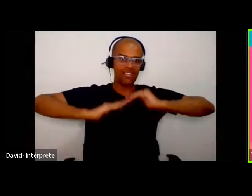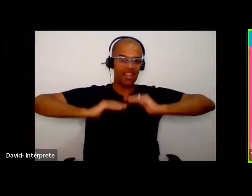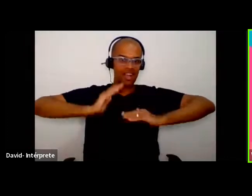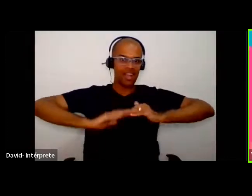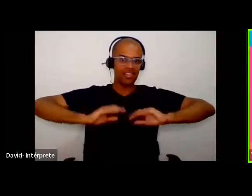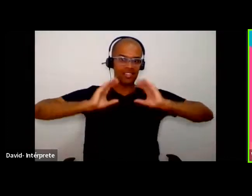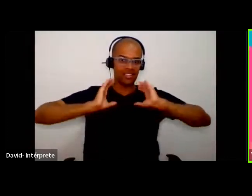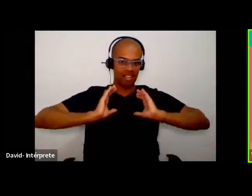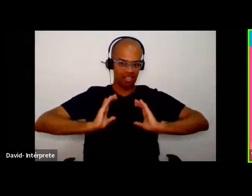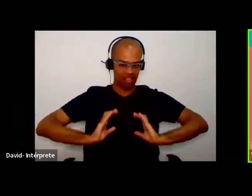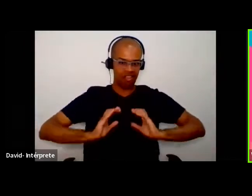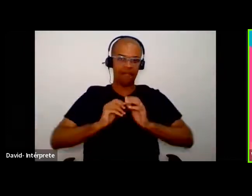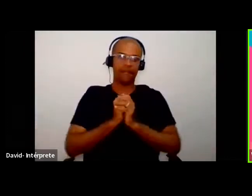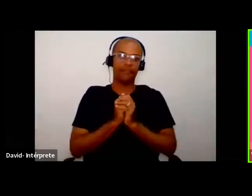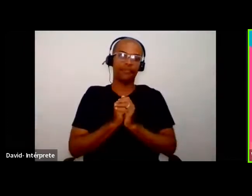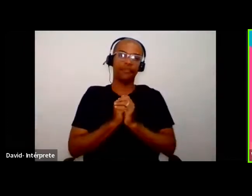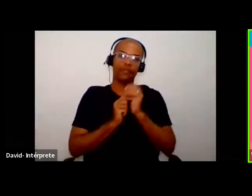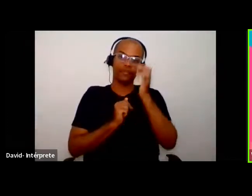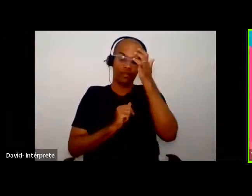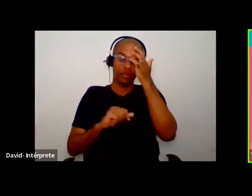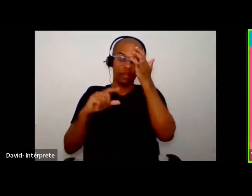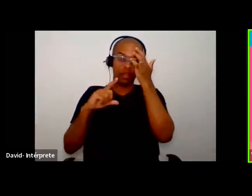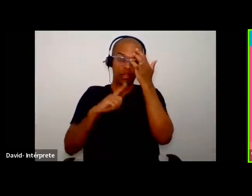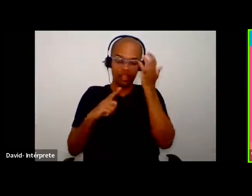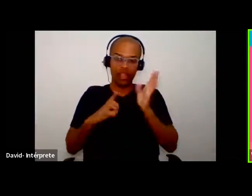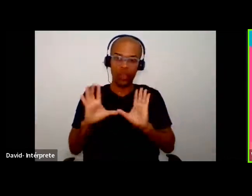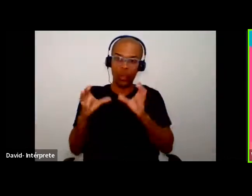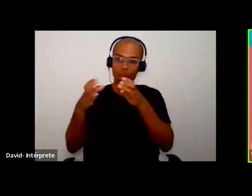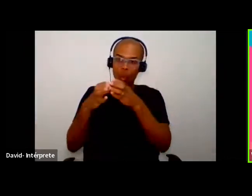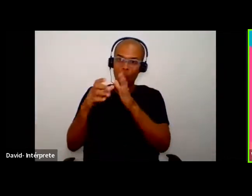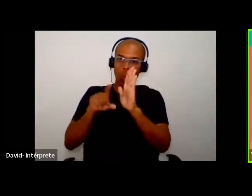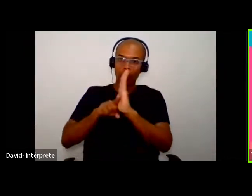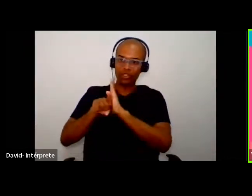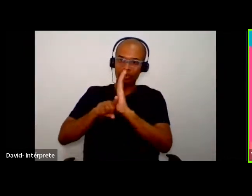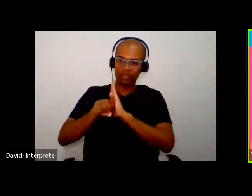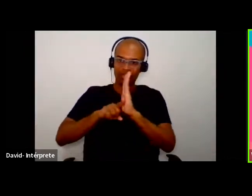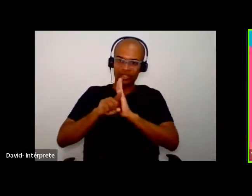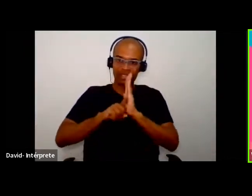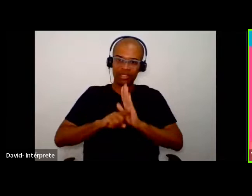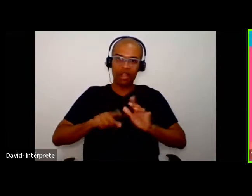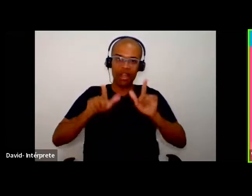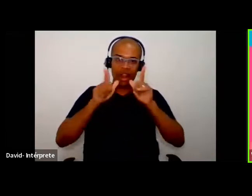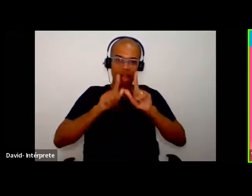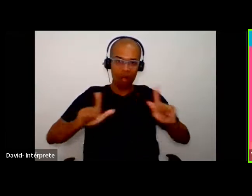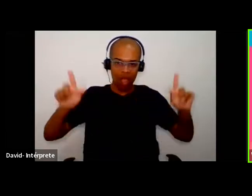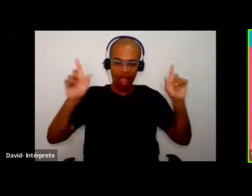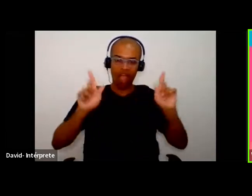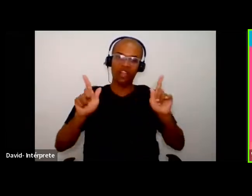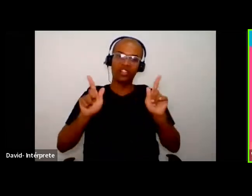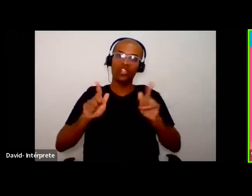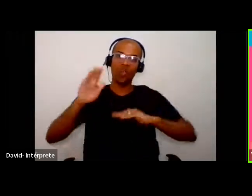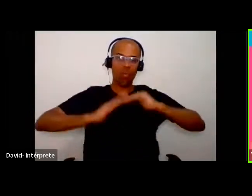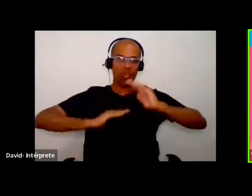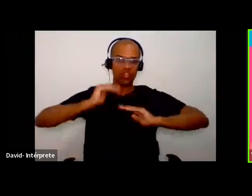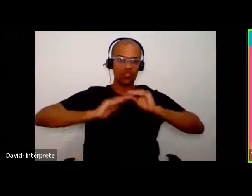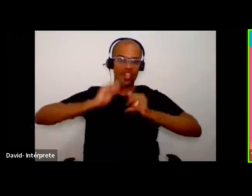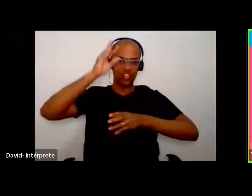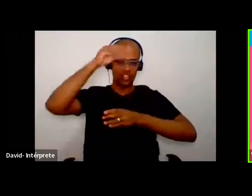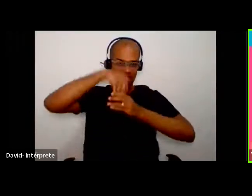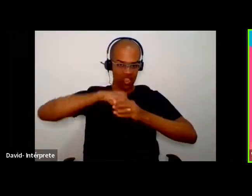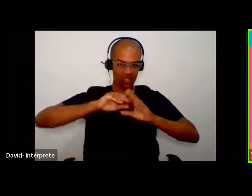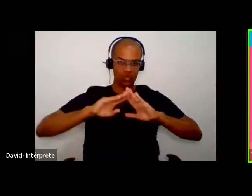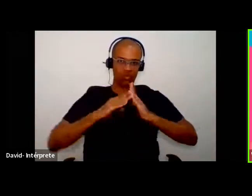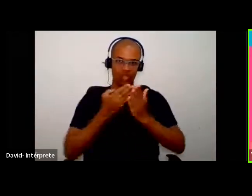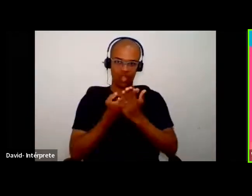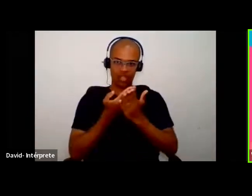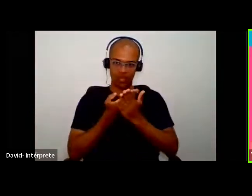que é organizado pelo Grupo de Pesquisa Linguagens em Atividades no Contexto Escolar, o LACE, do qual